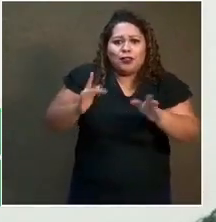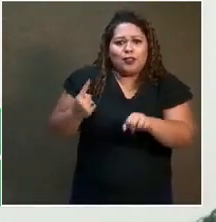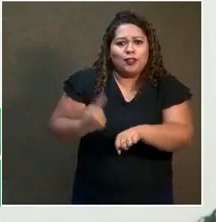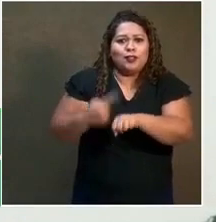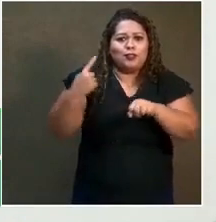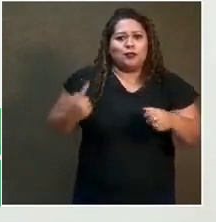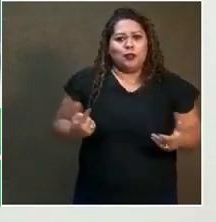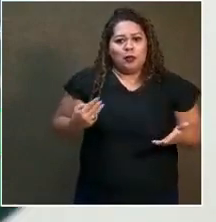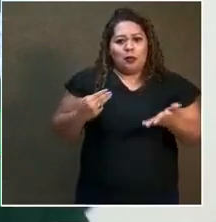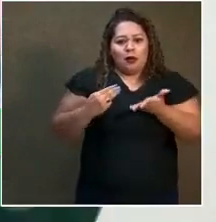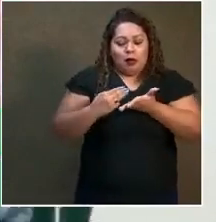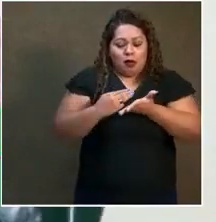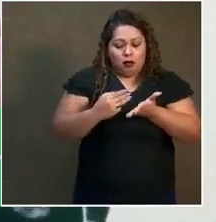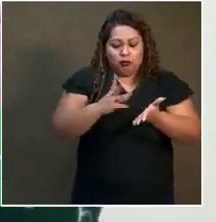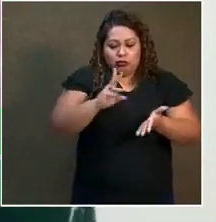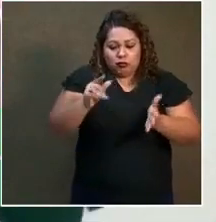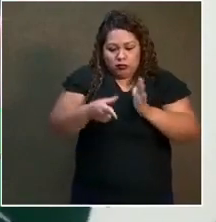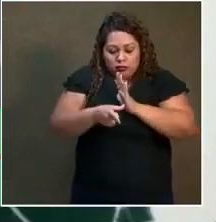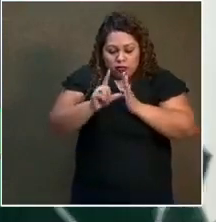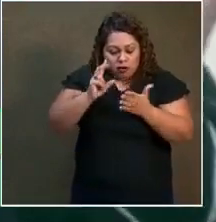mensagens anteriores.